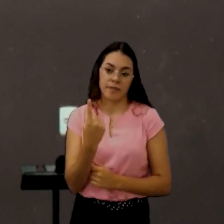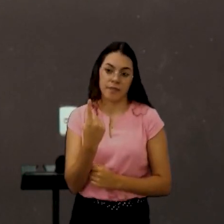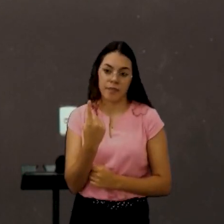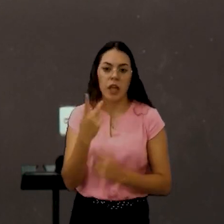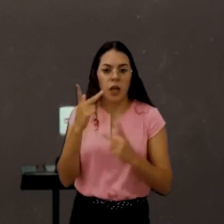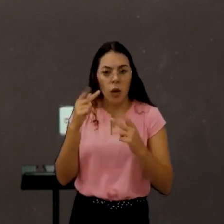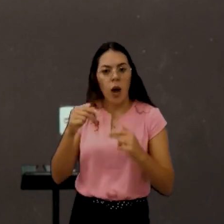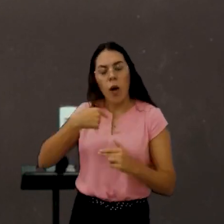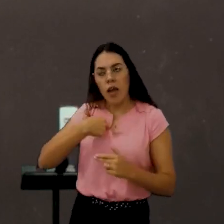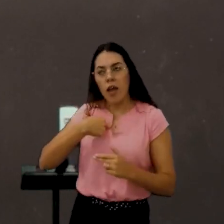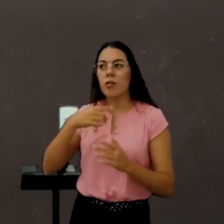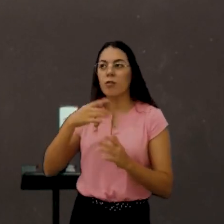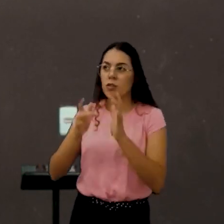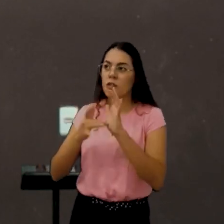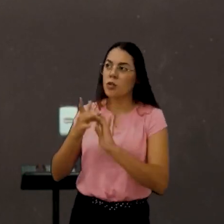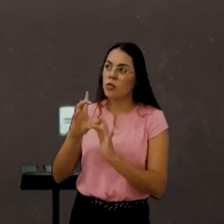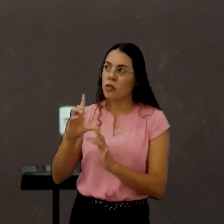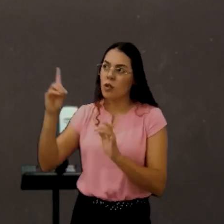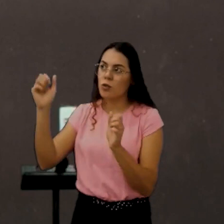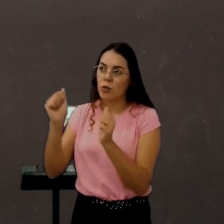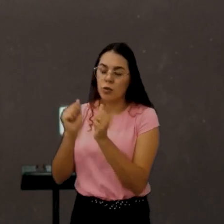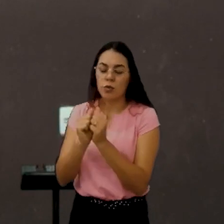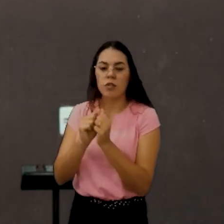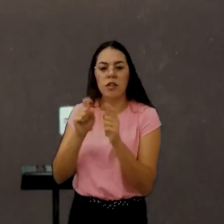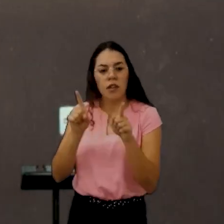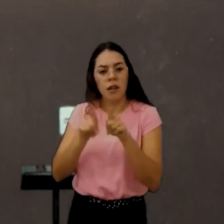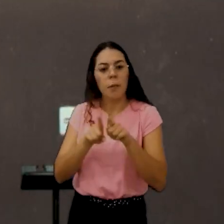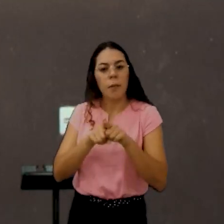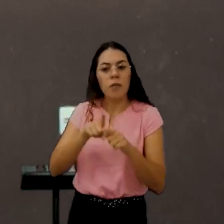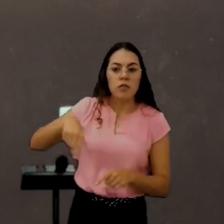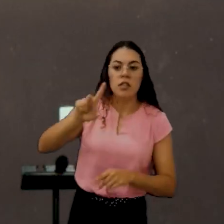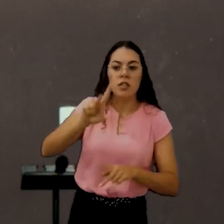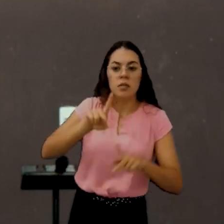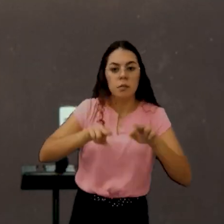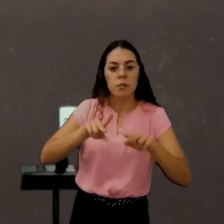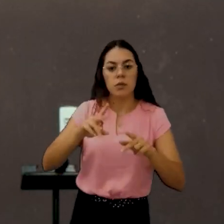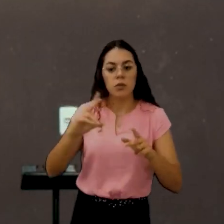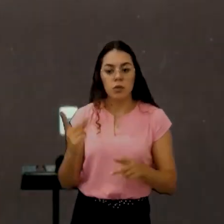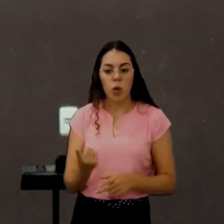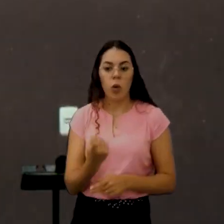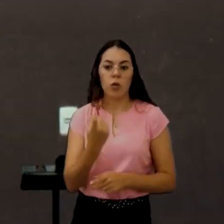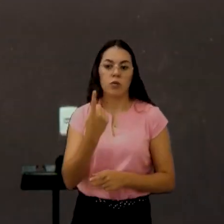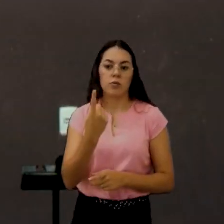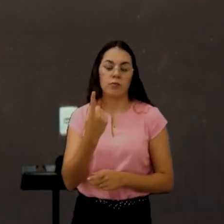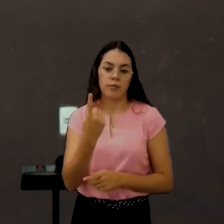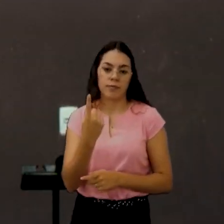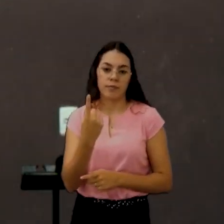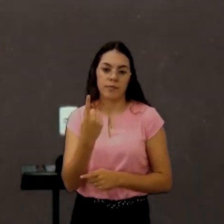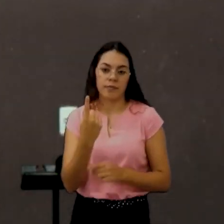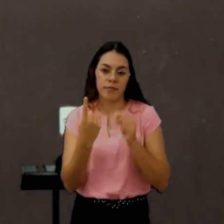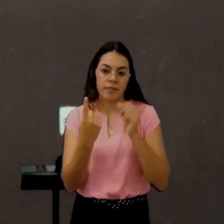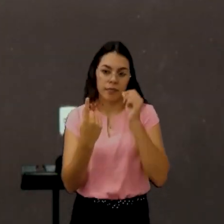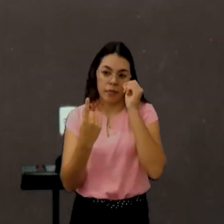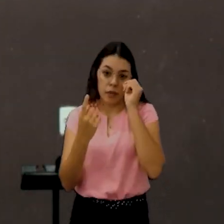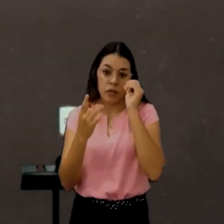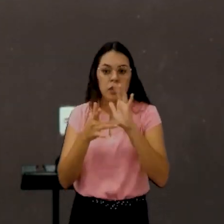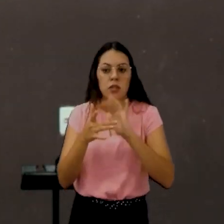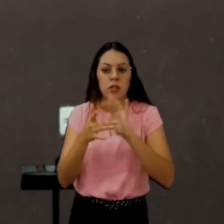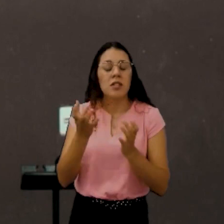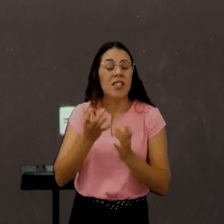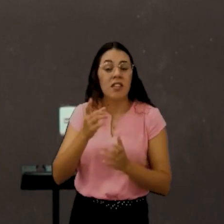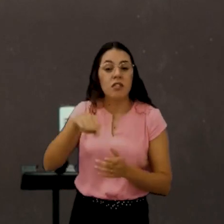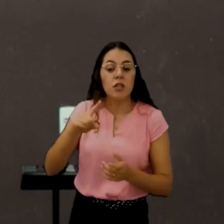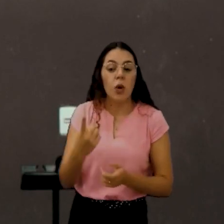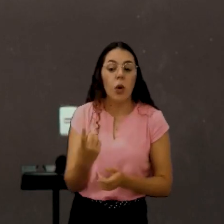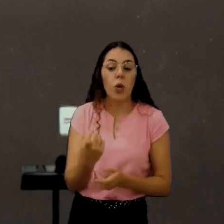Como eu em ti, tu em mim, que também eles sejam um em nós. Sabe por que Deus quer que você seja uma